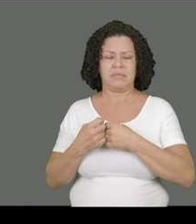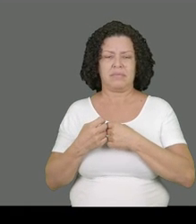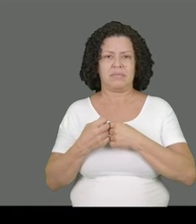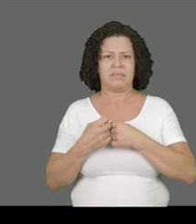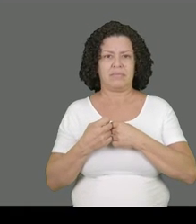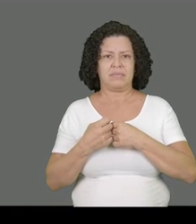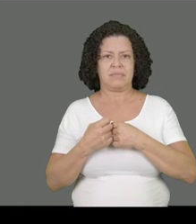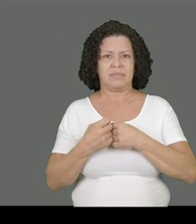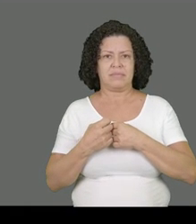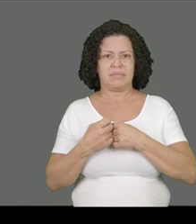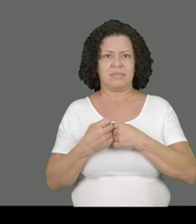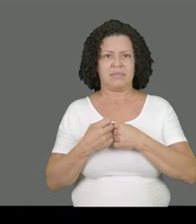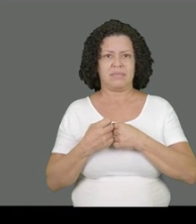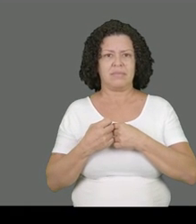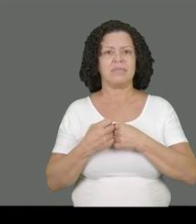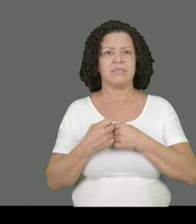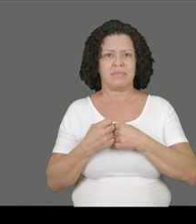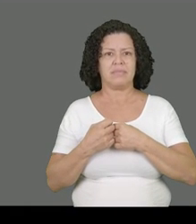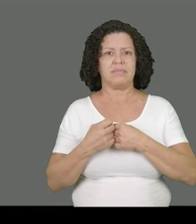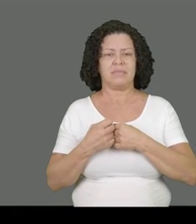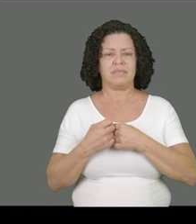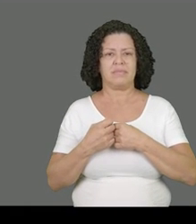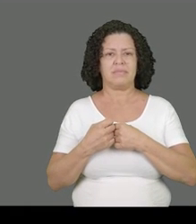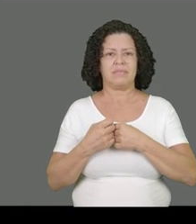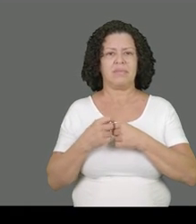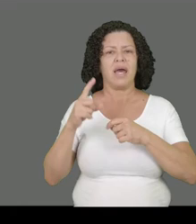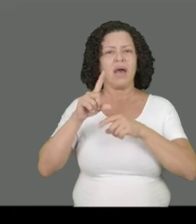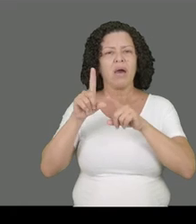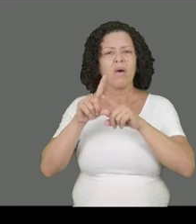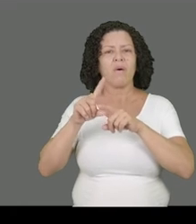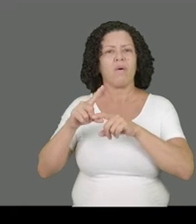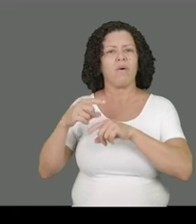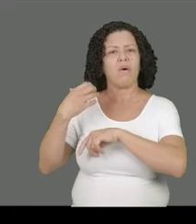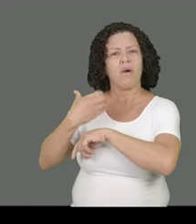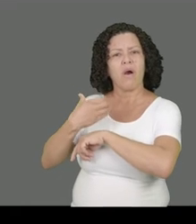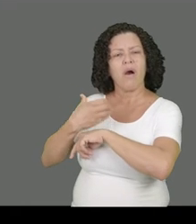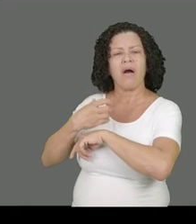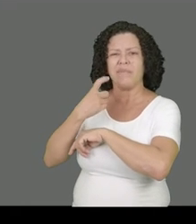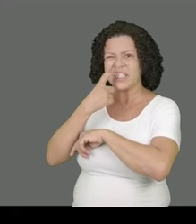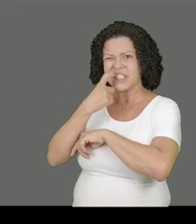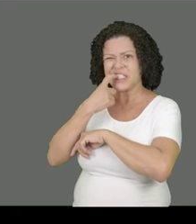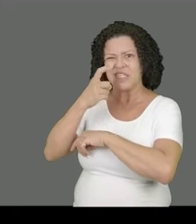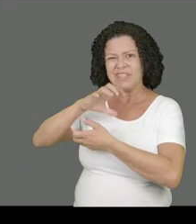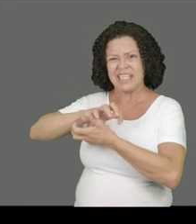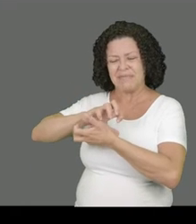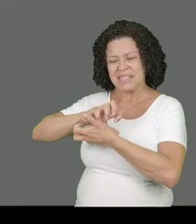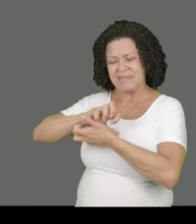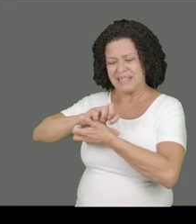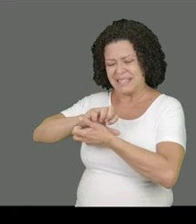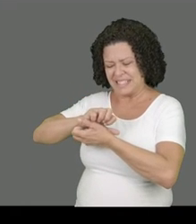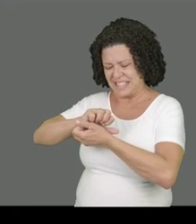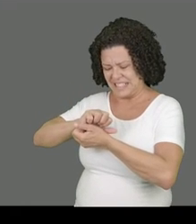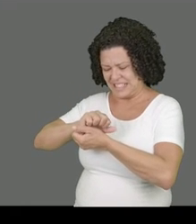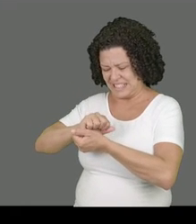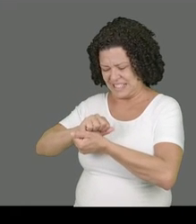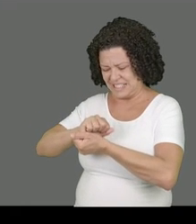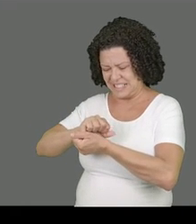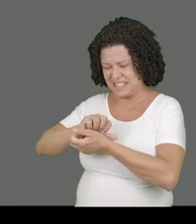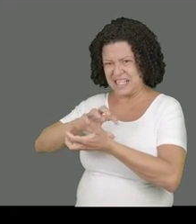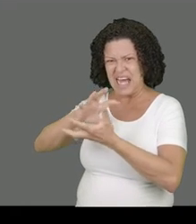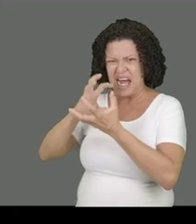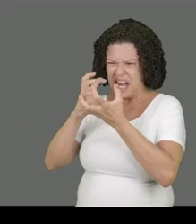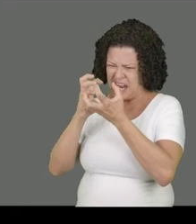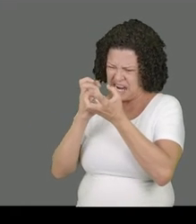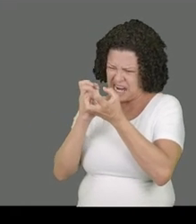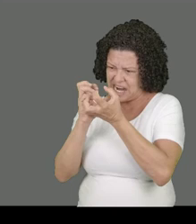É como aquele copo, sabe aquele copo descartável, mas de um material que a gente amassa,